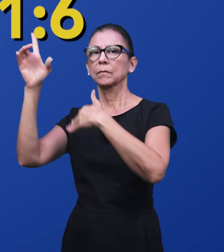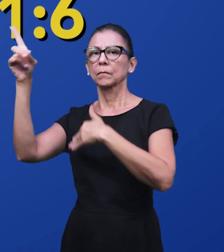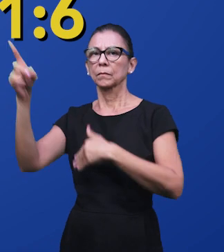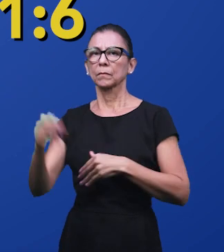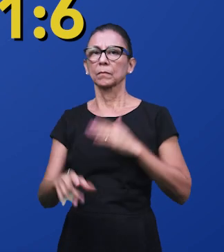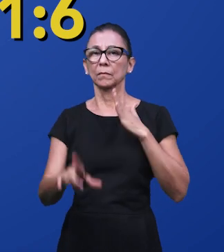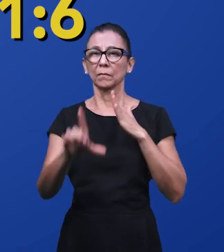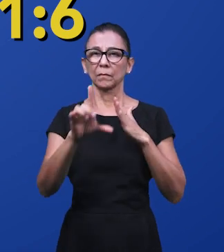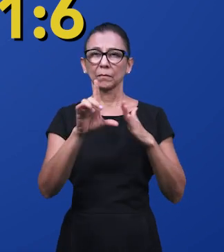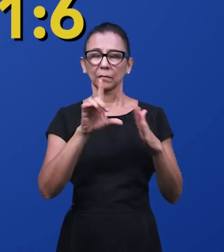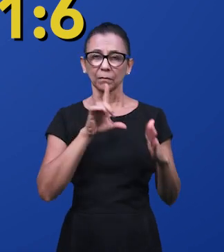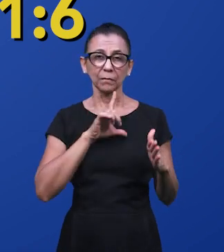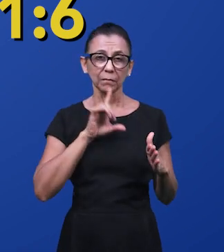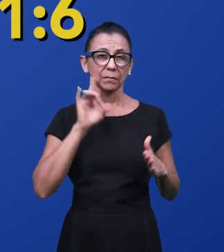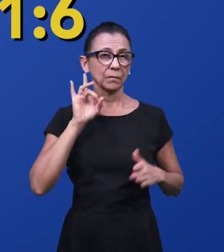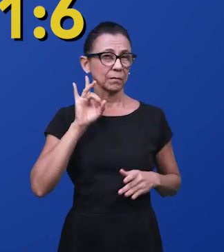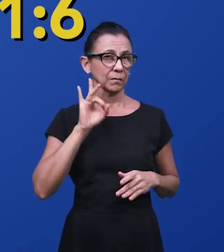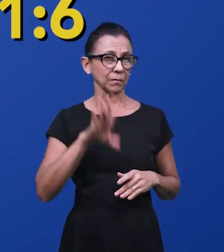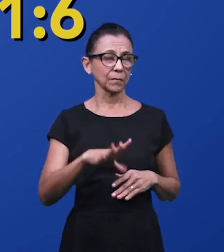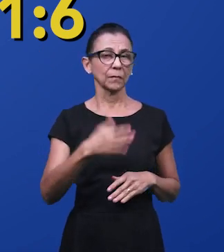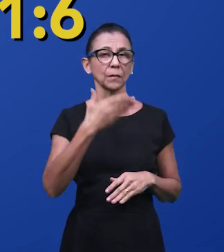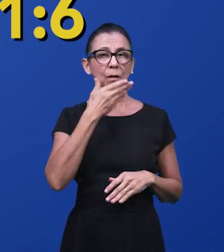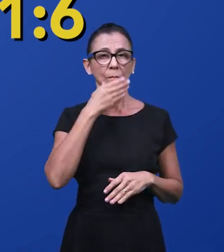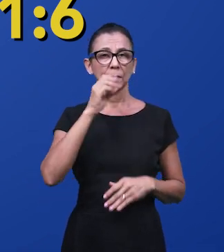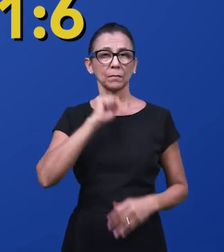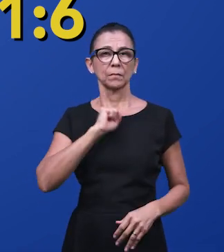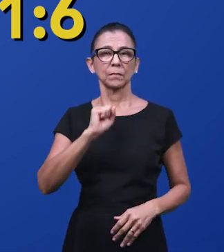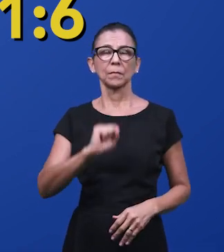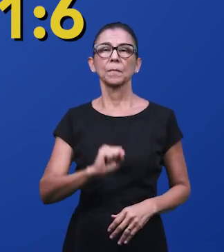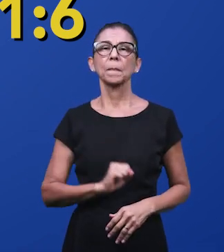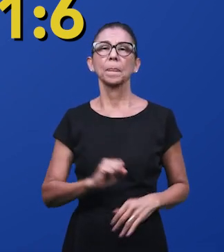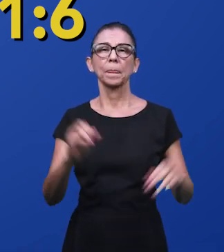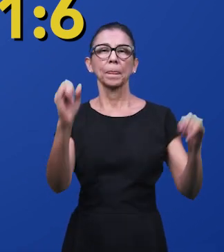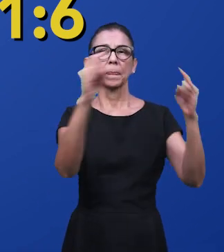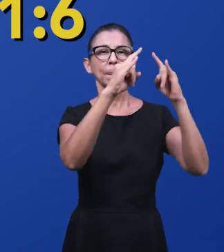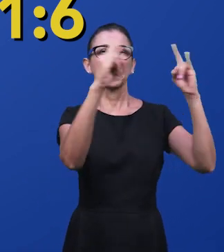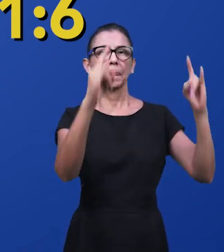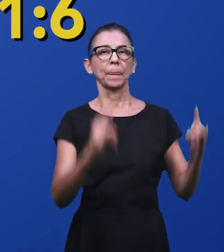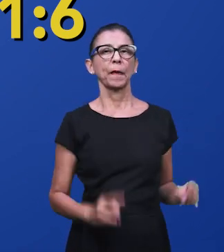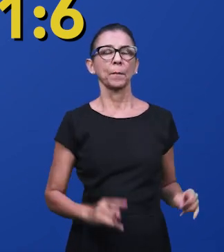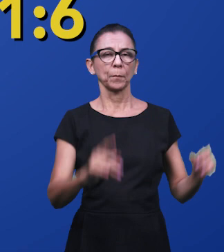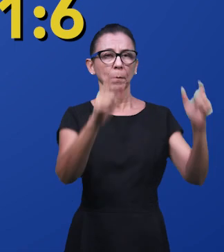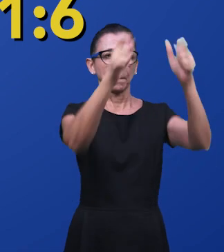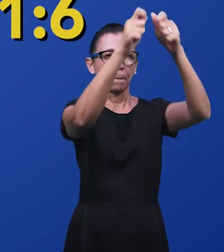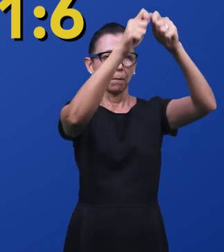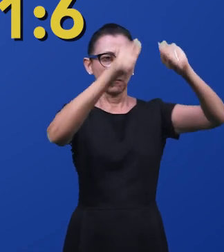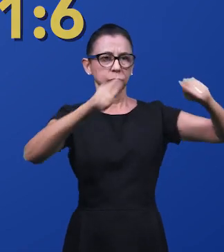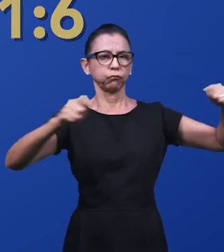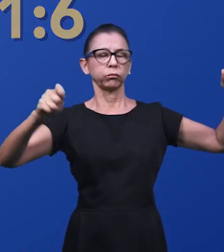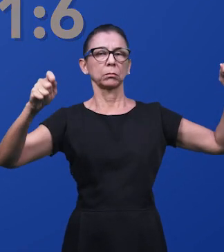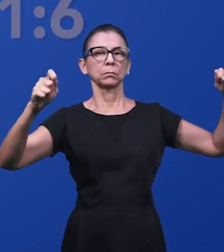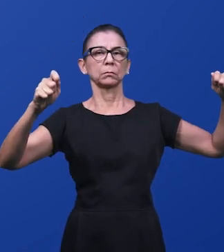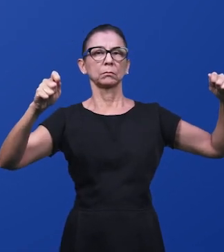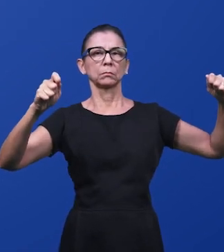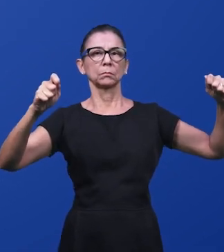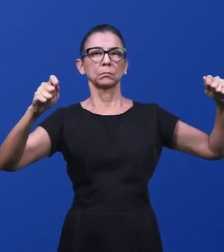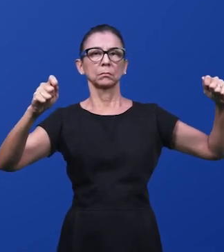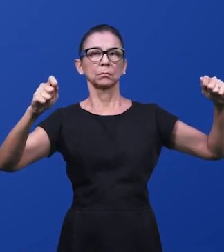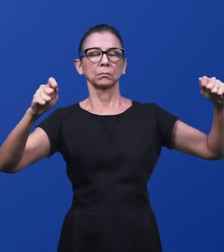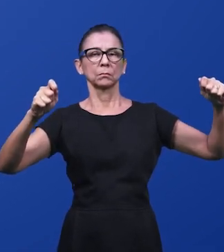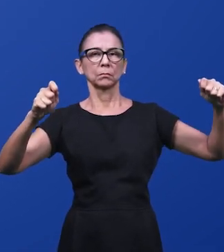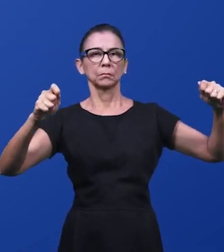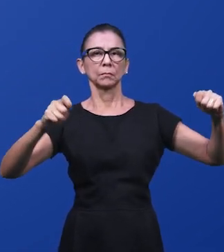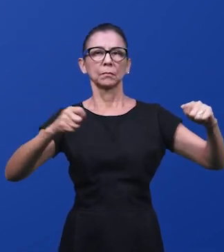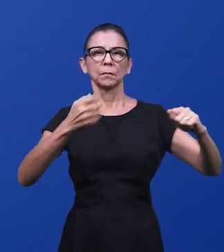morte de cruz, hoje nós podemos exercer as mesmas funções. Como diz a palavra do Senhor em Hebreus capítulo